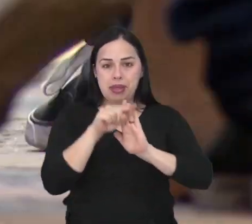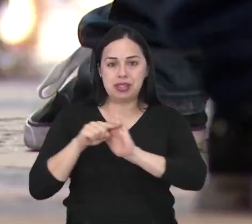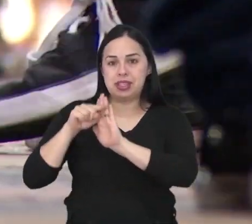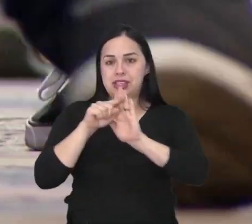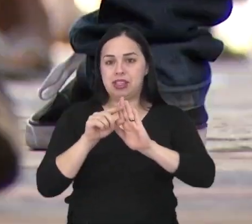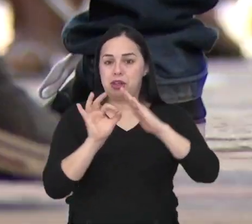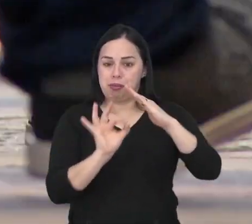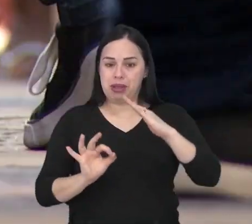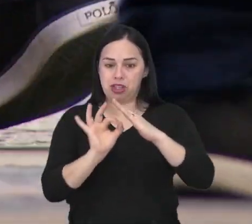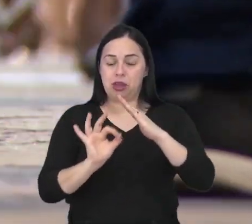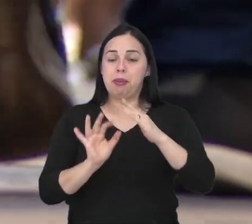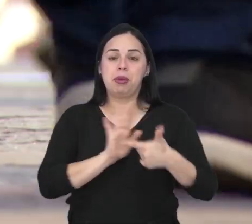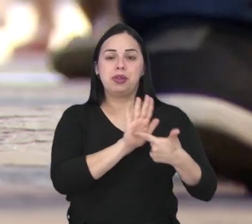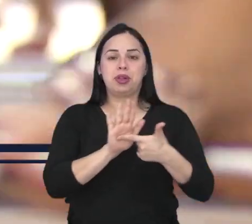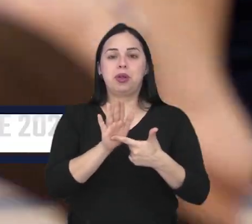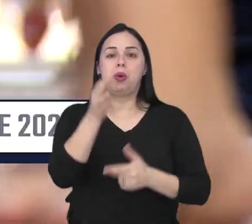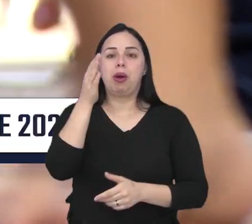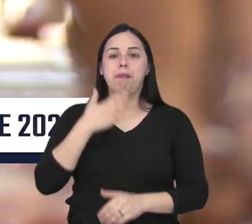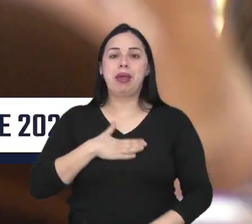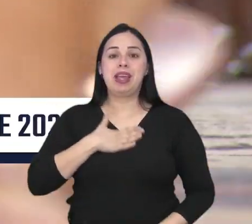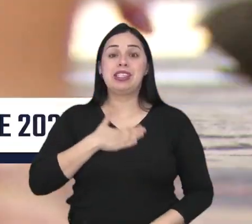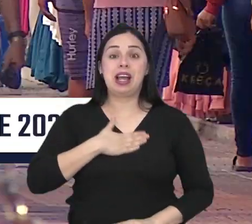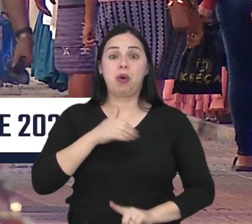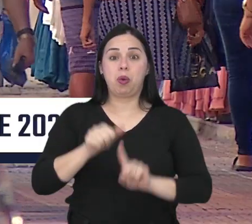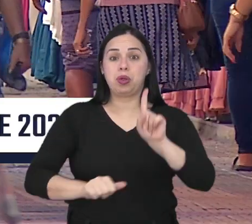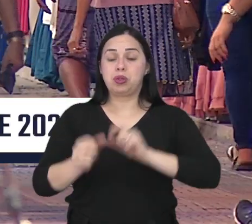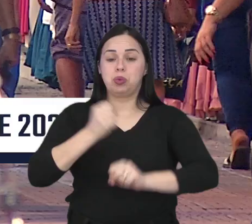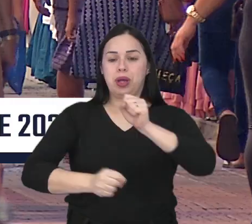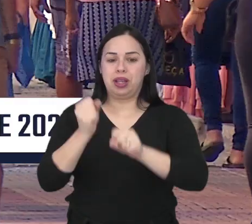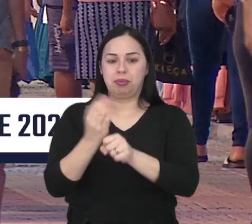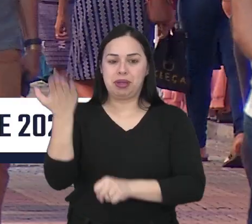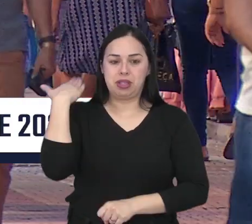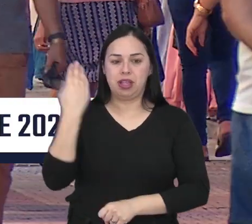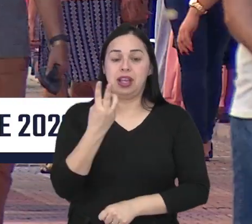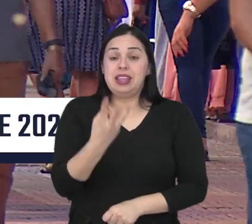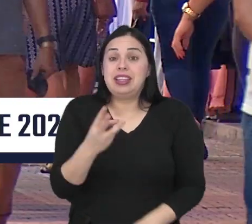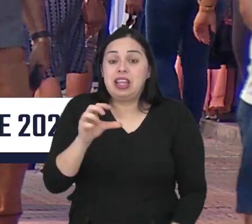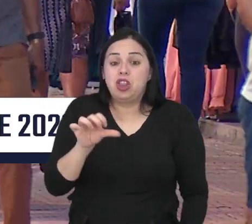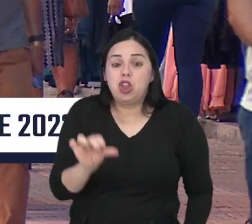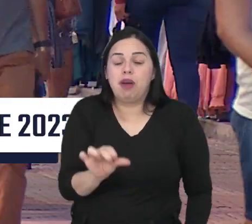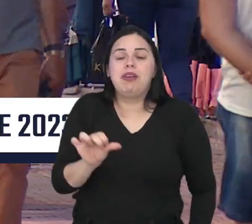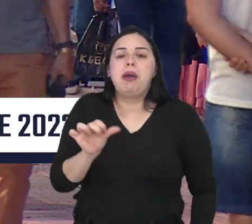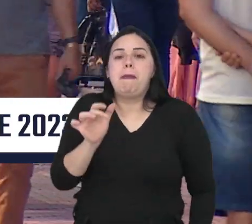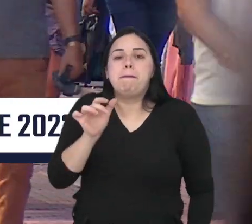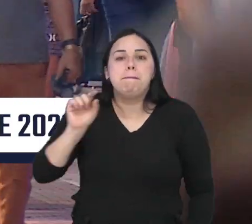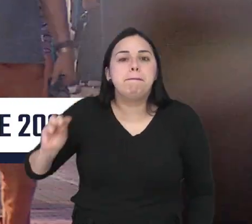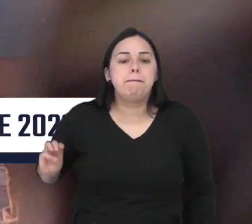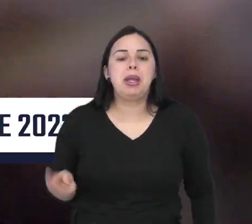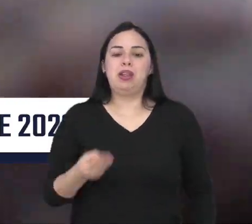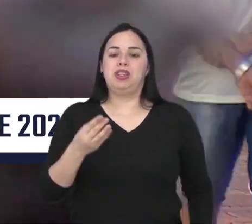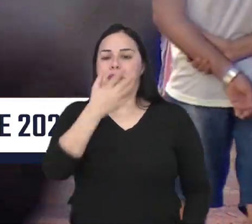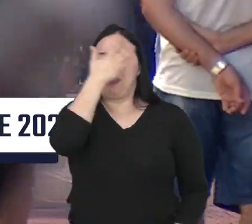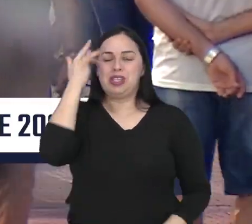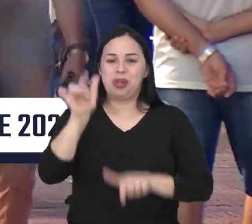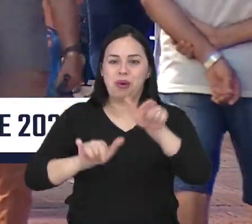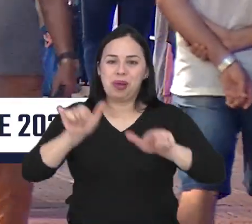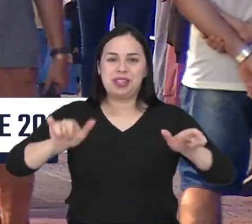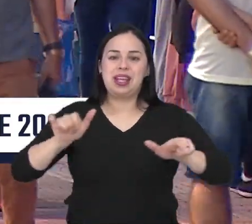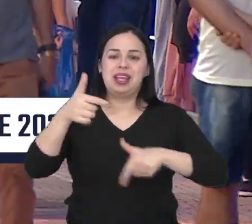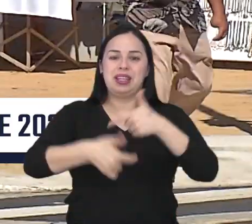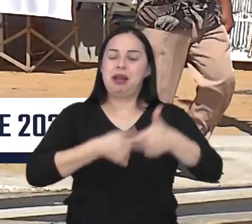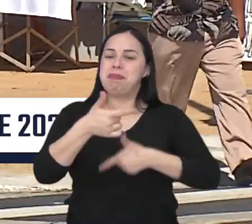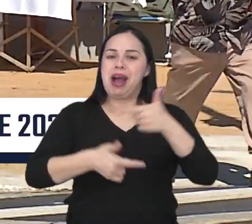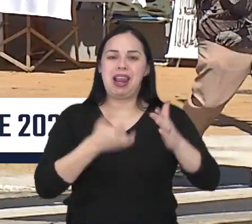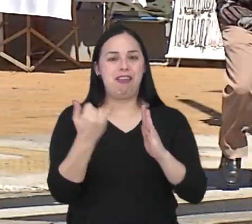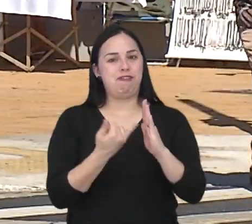pesquisa do IBGE apontou que em agosto do ano passado, o Brasil tinha mais de 39 milhões de trabalhadores